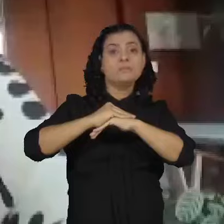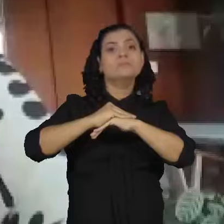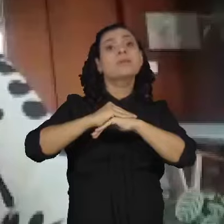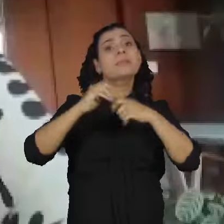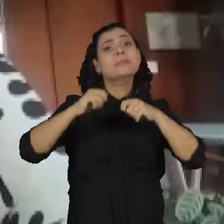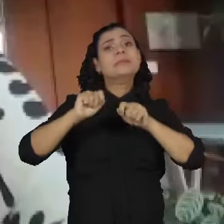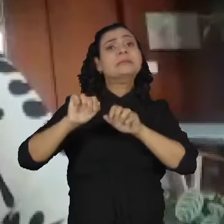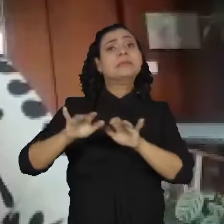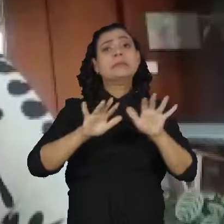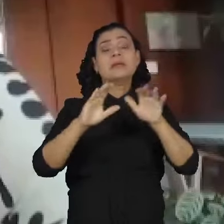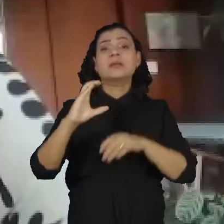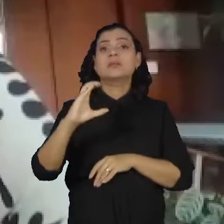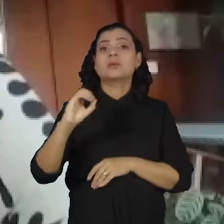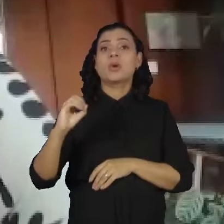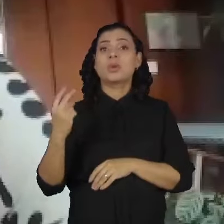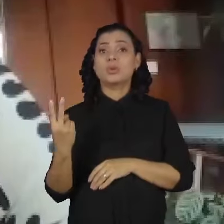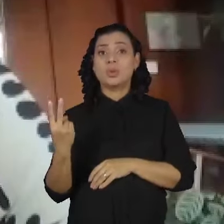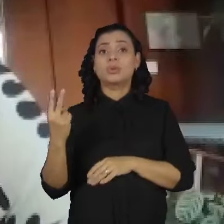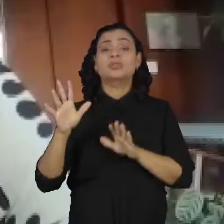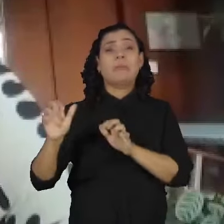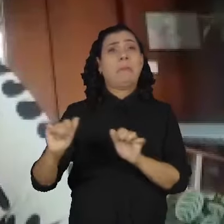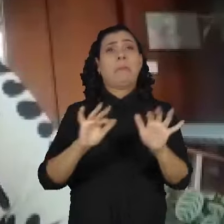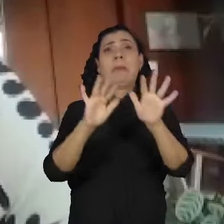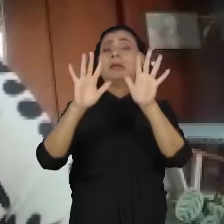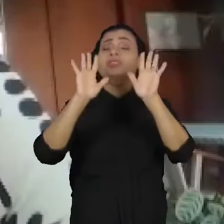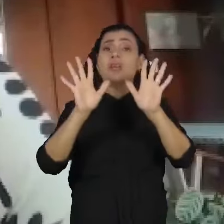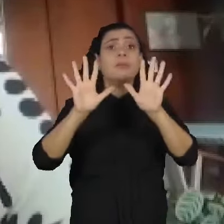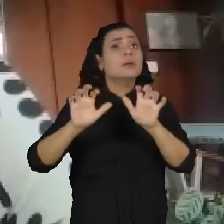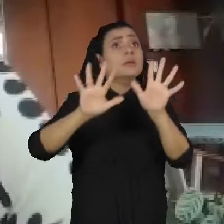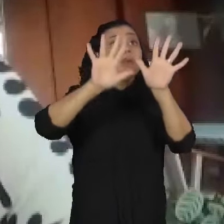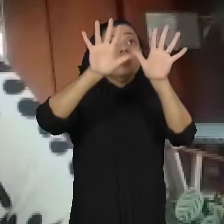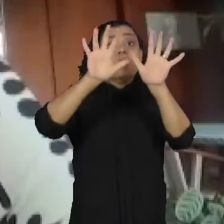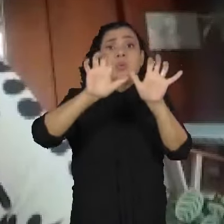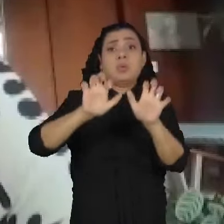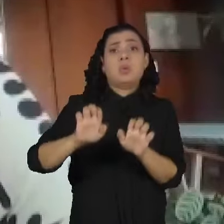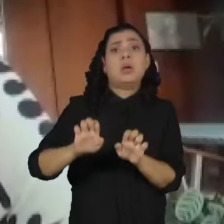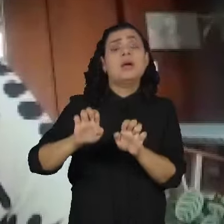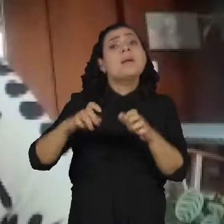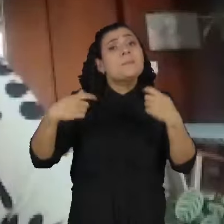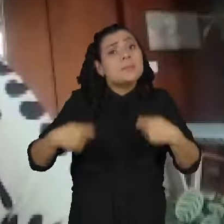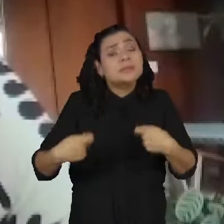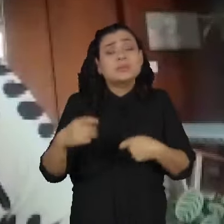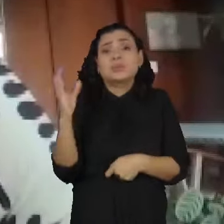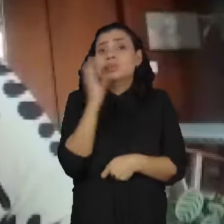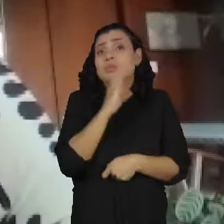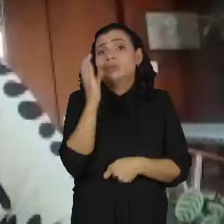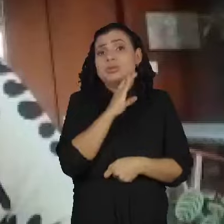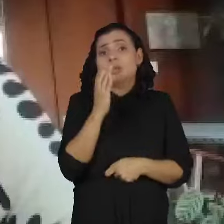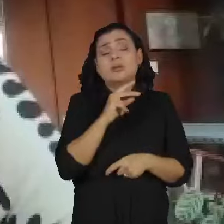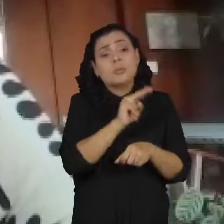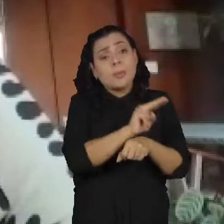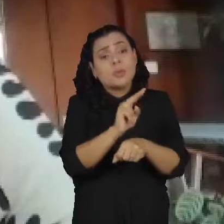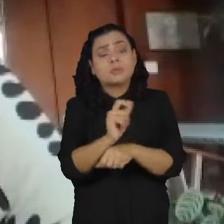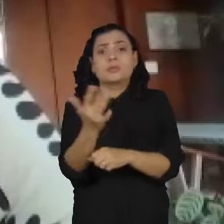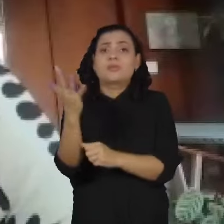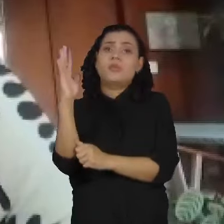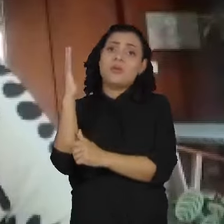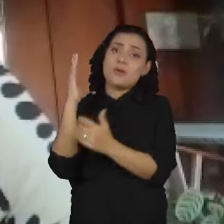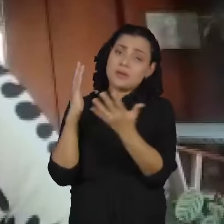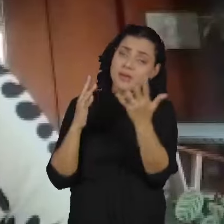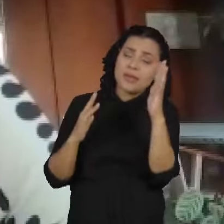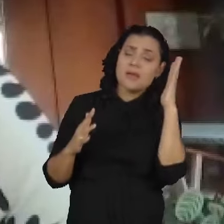CO2 que já está presente na atmosfera. Nós temos que fazer isso preservando as florestas, não apenas